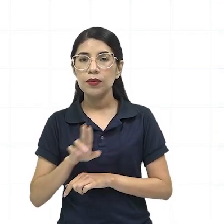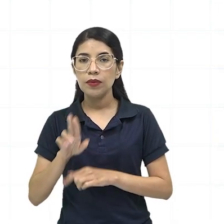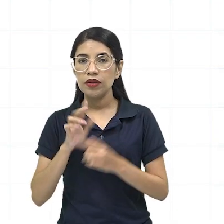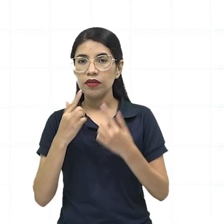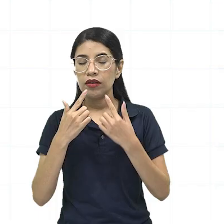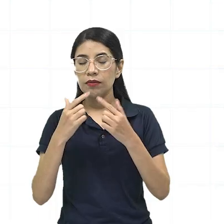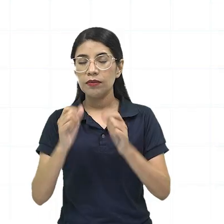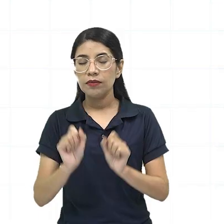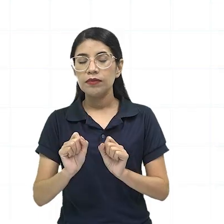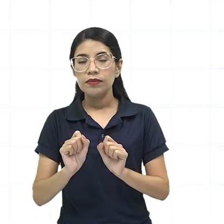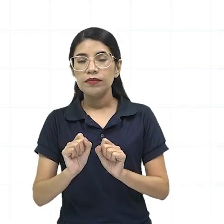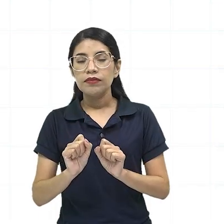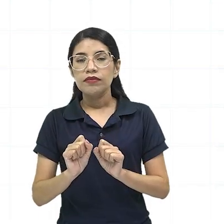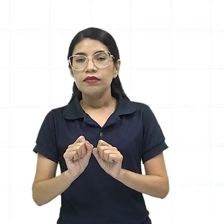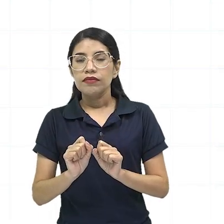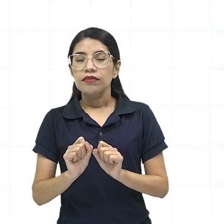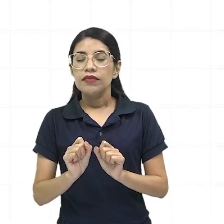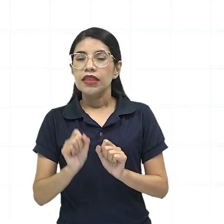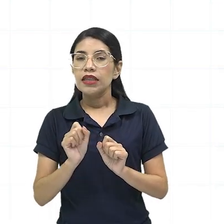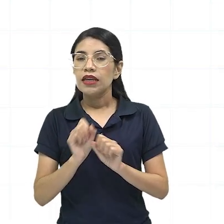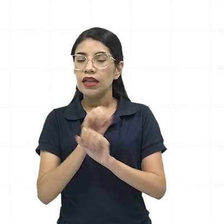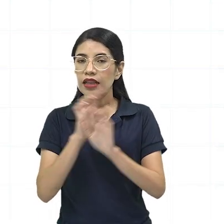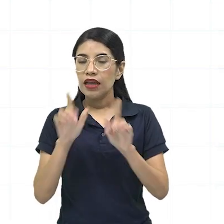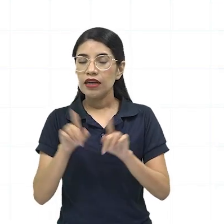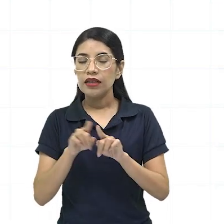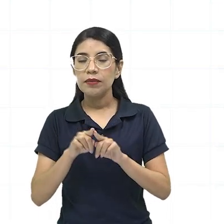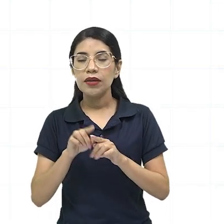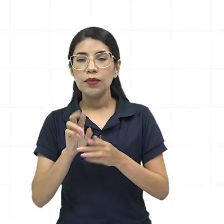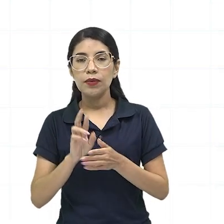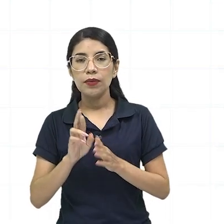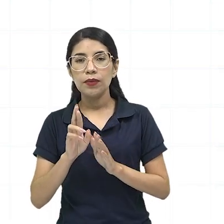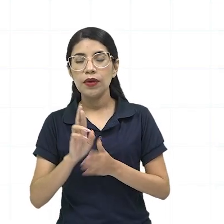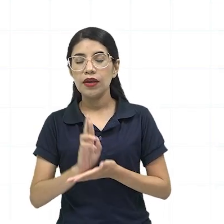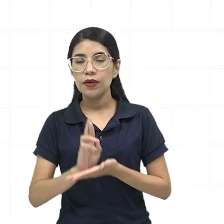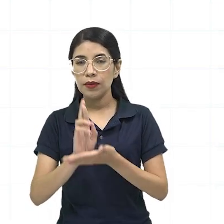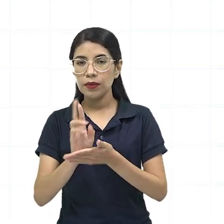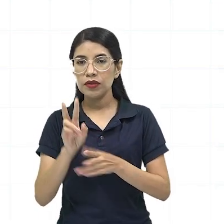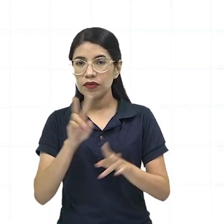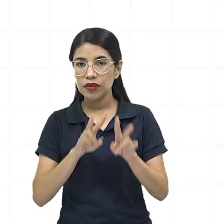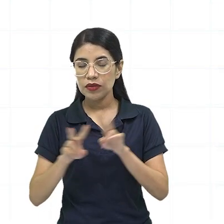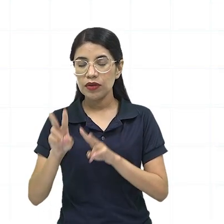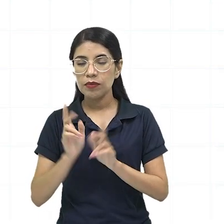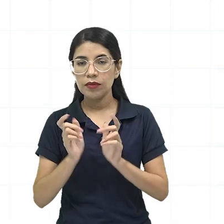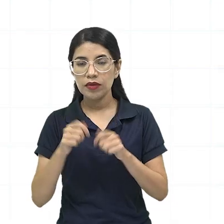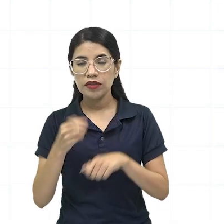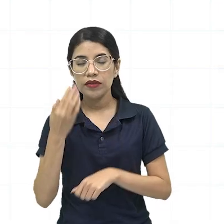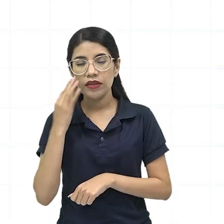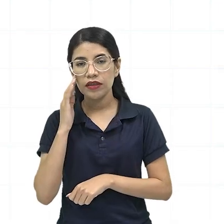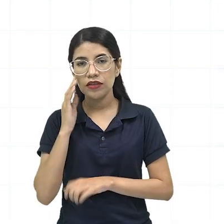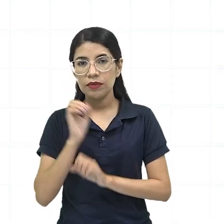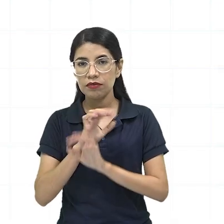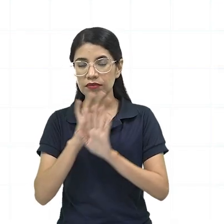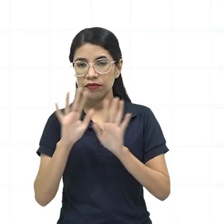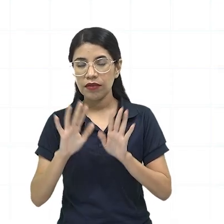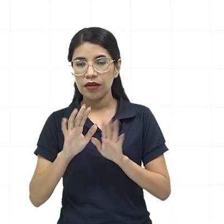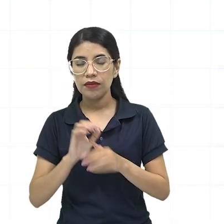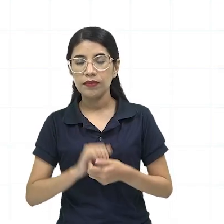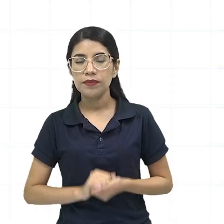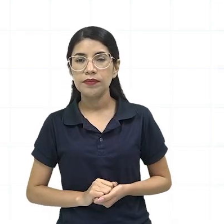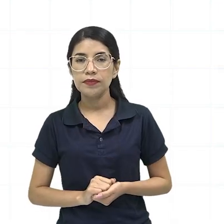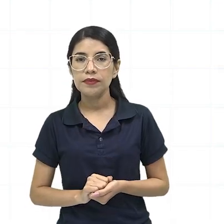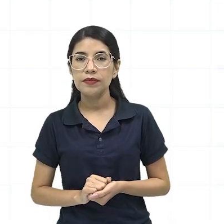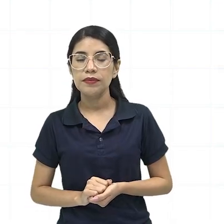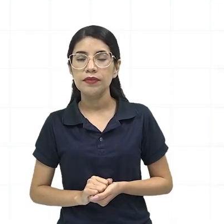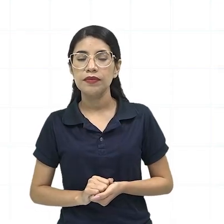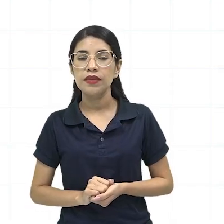linguagem acessível e muitas vezes repleta de recursos visuais para facilitar a compreensão do leitor. E observem que